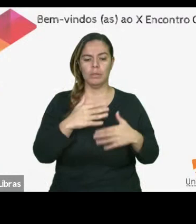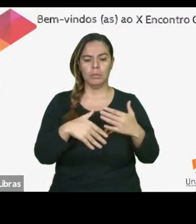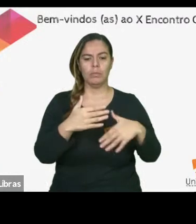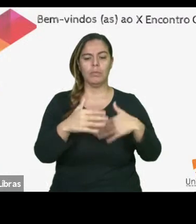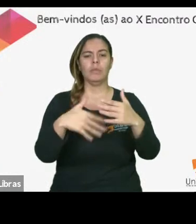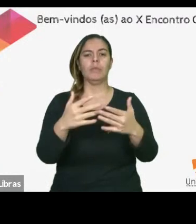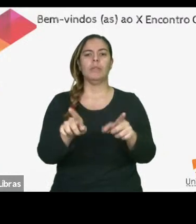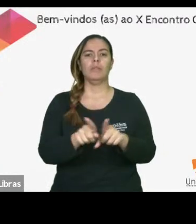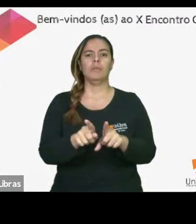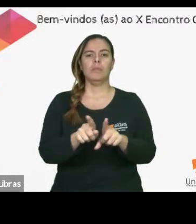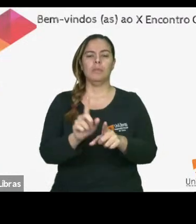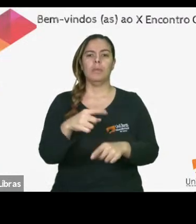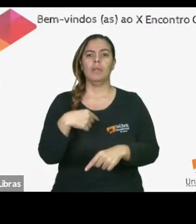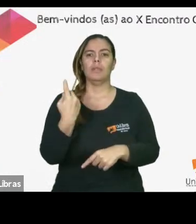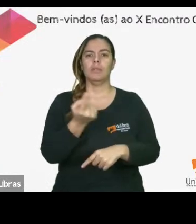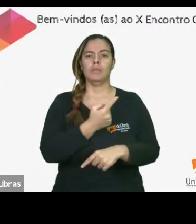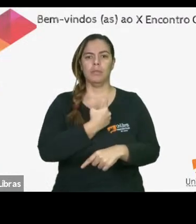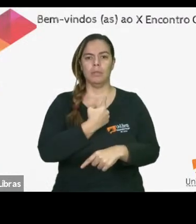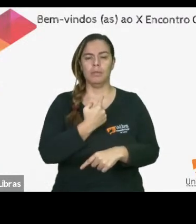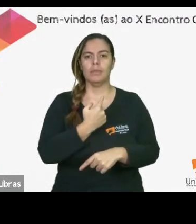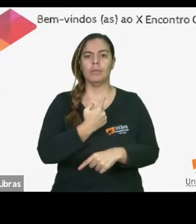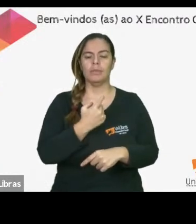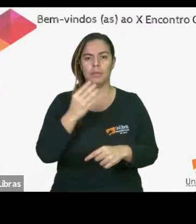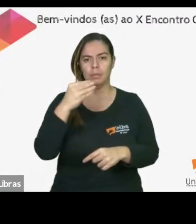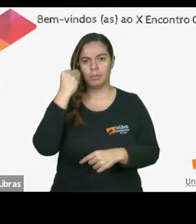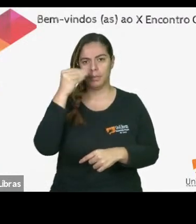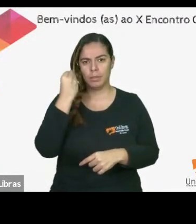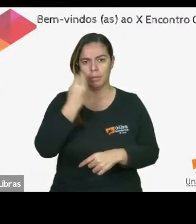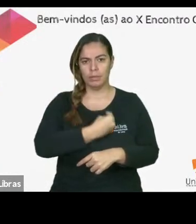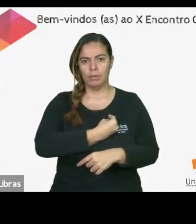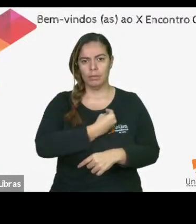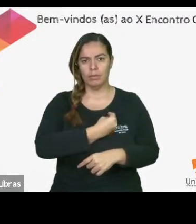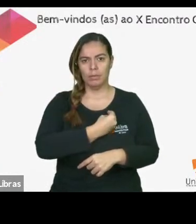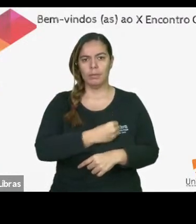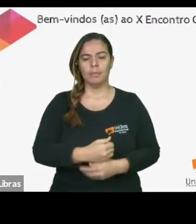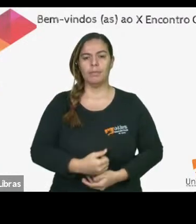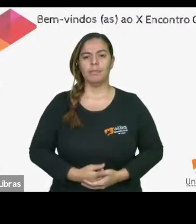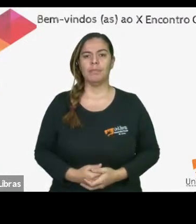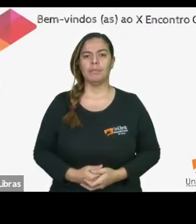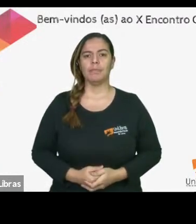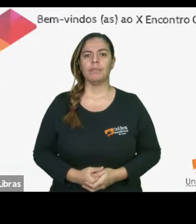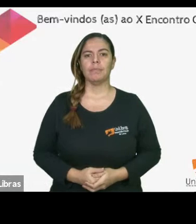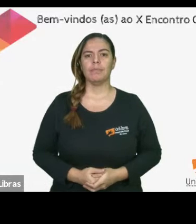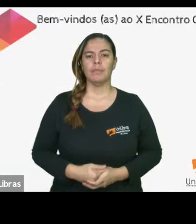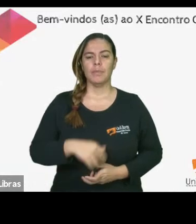nessa nossa experiência do viver?